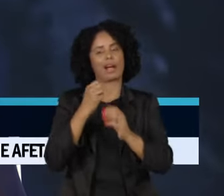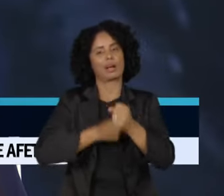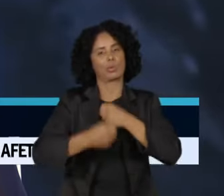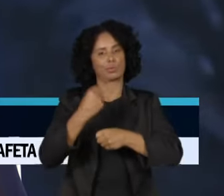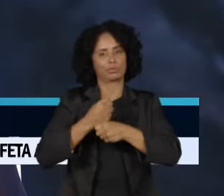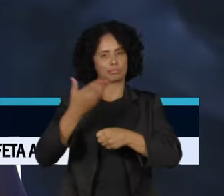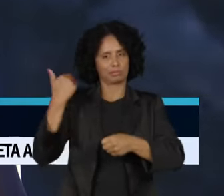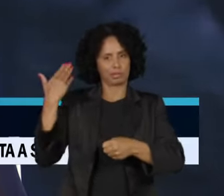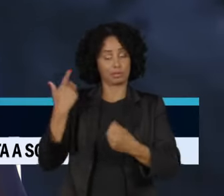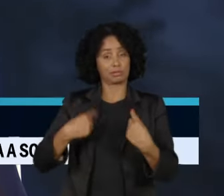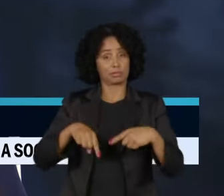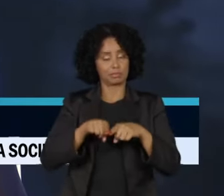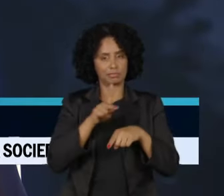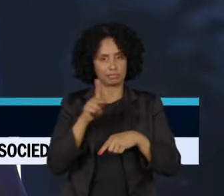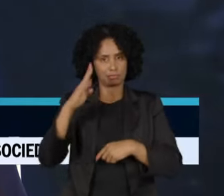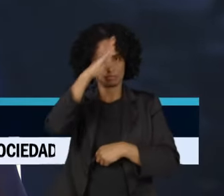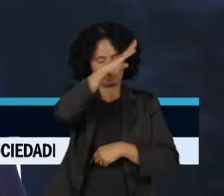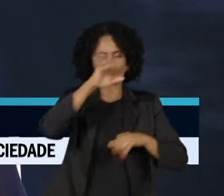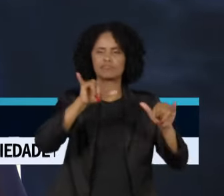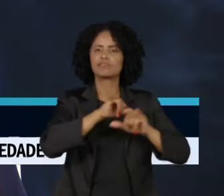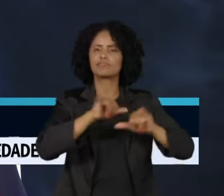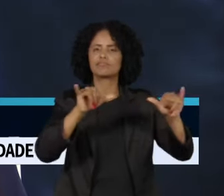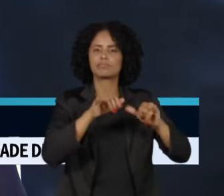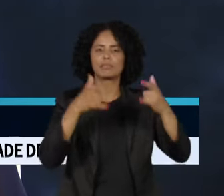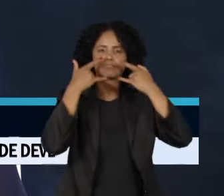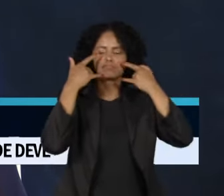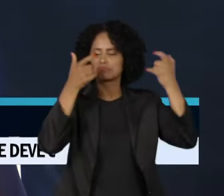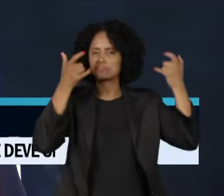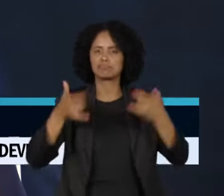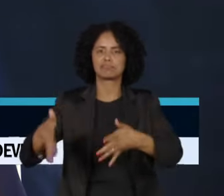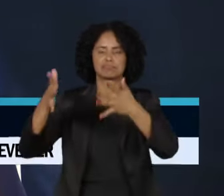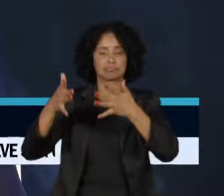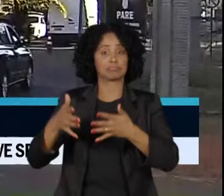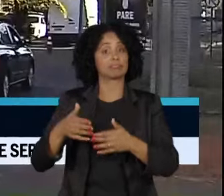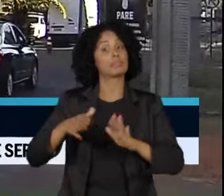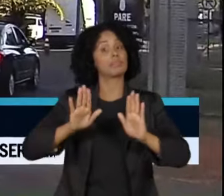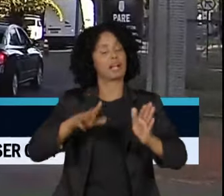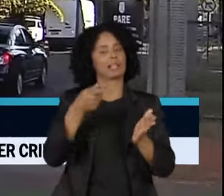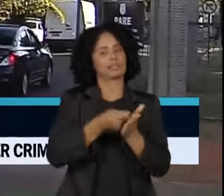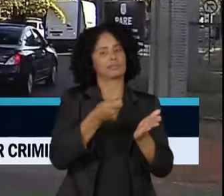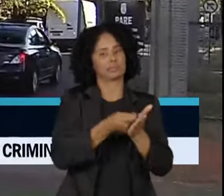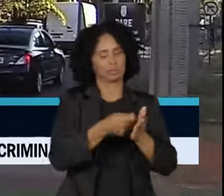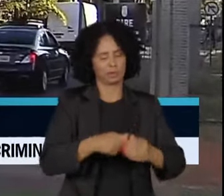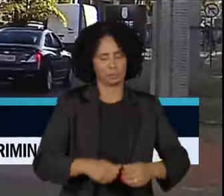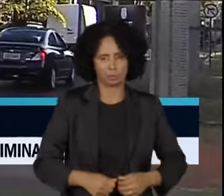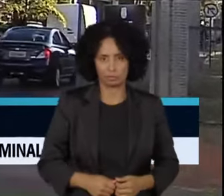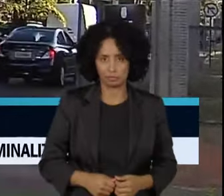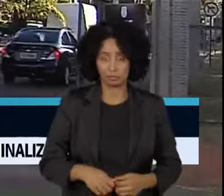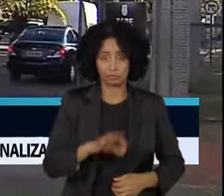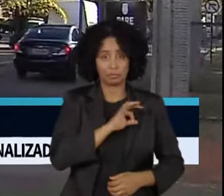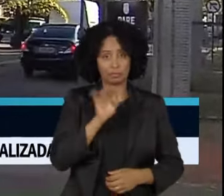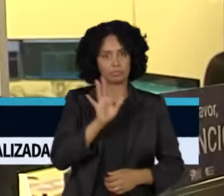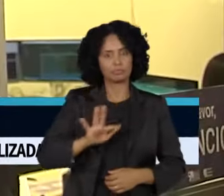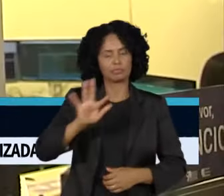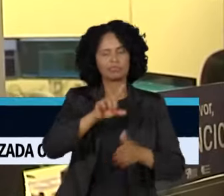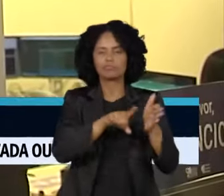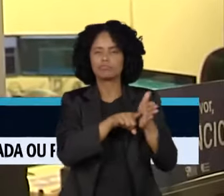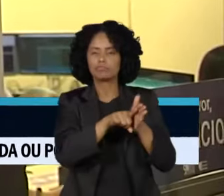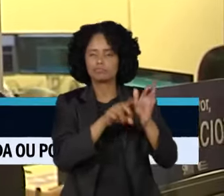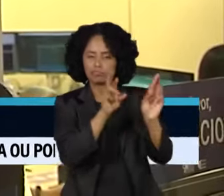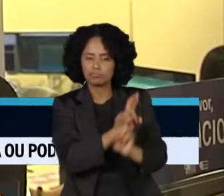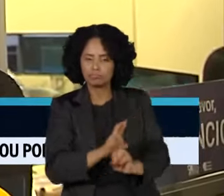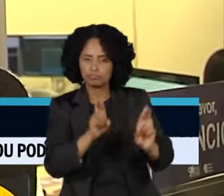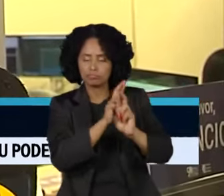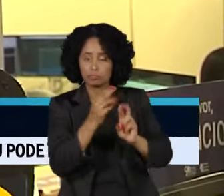Bolsonaro também defendeu o fim do uso da máscara quando era obrigatório. A Polícia Federal investigou a pedido do ministro